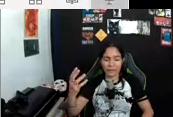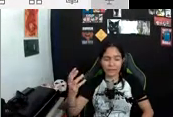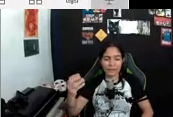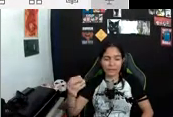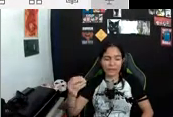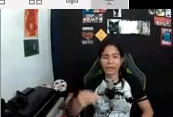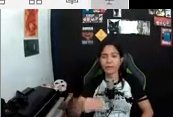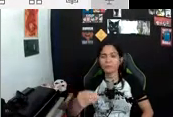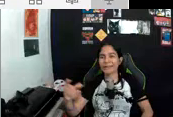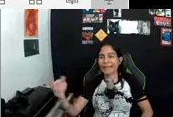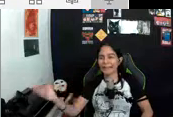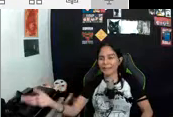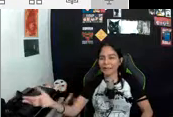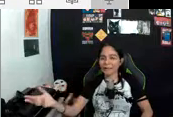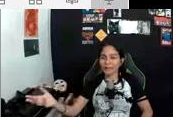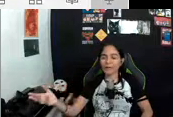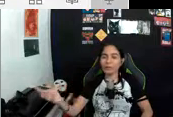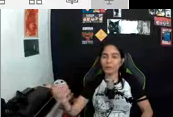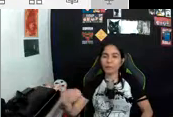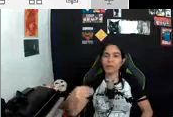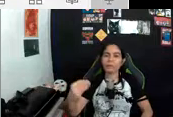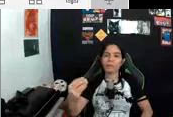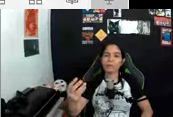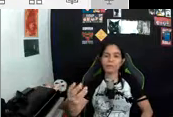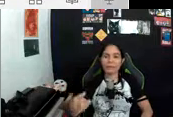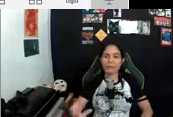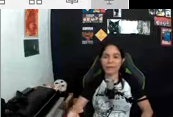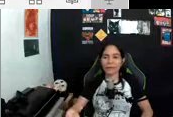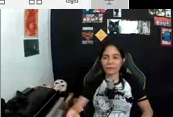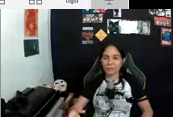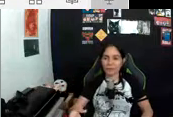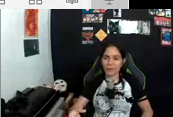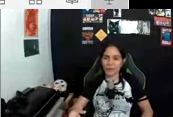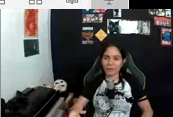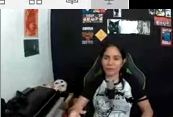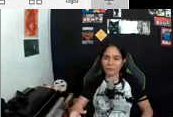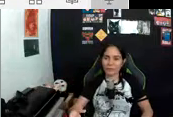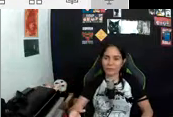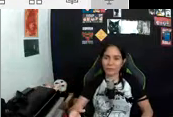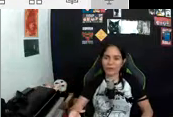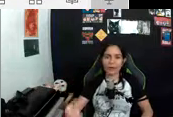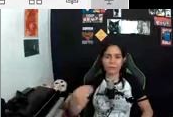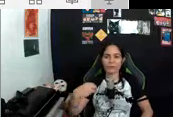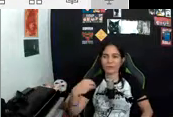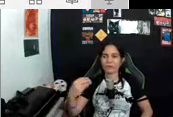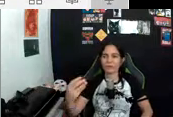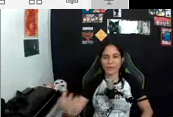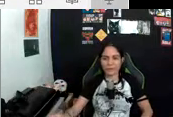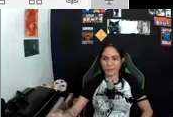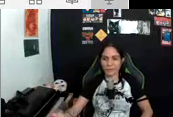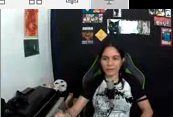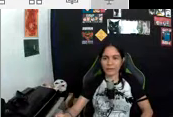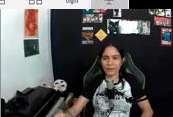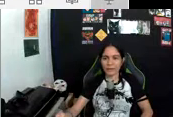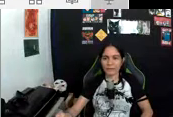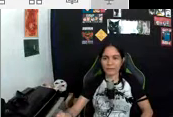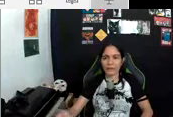linguagem não técnica. Por quê? Porque se você fala termos técnicos, a pessoa não vai